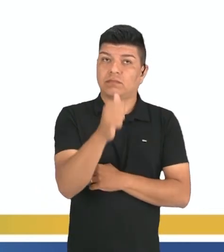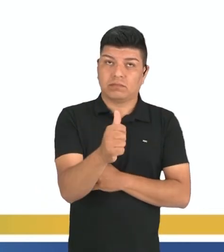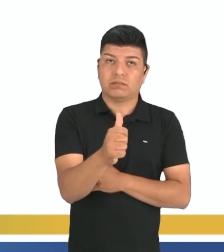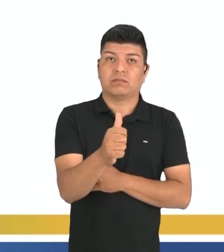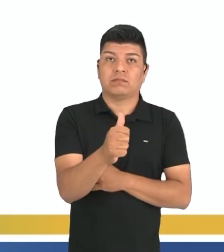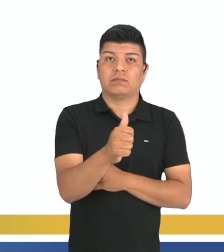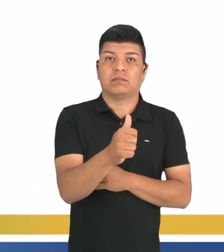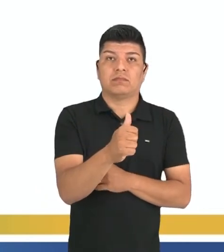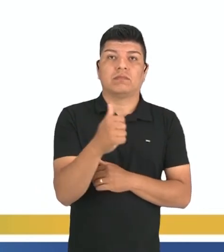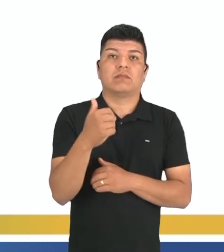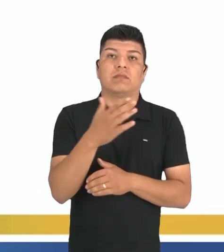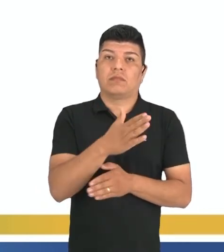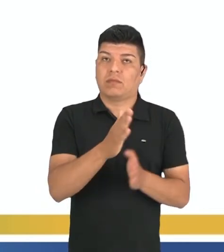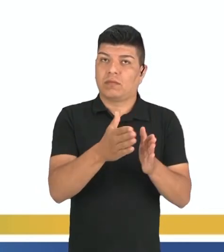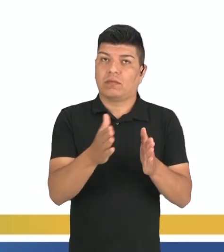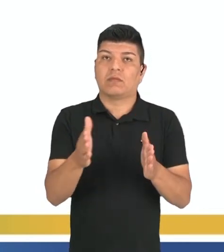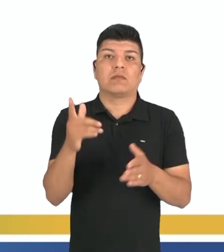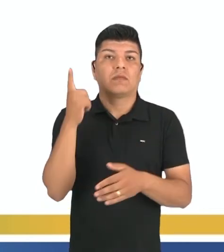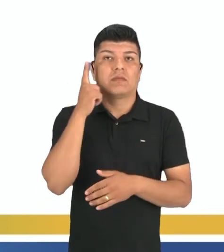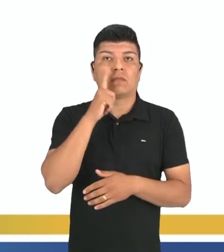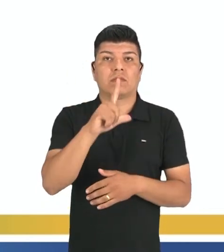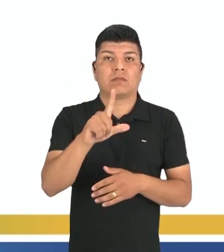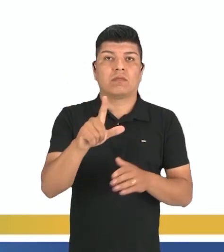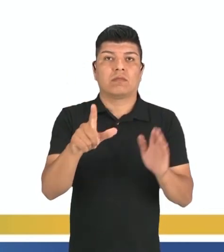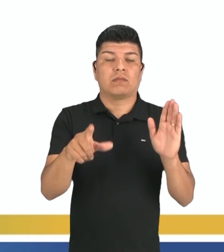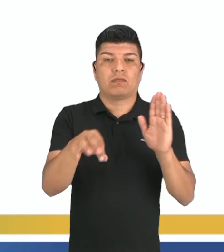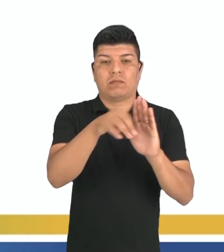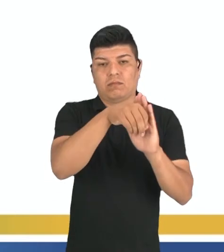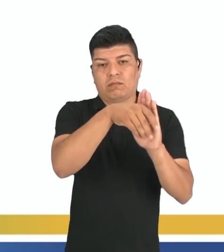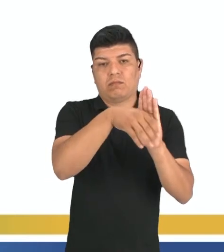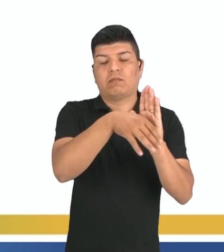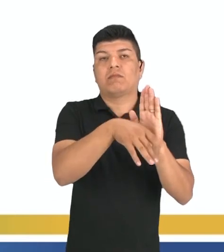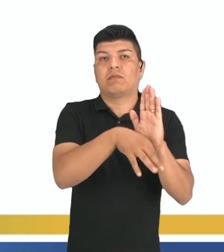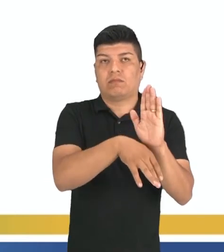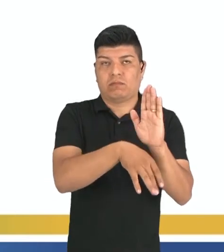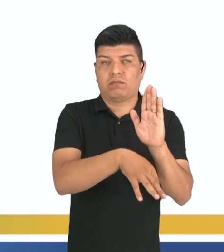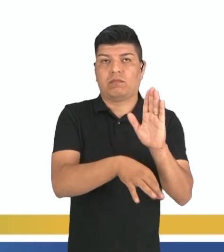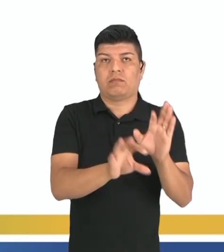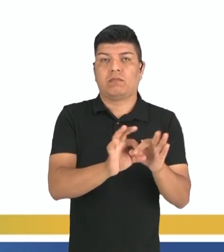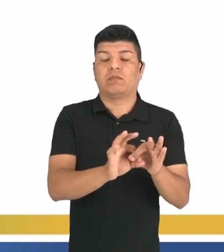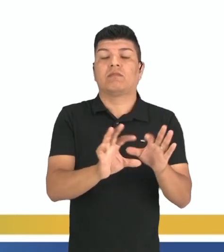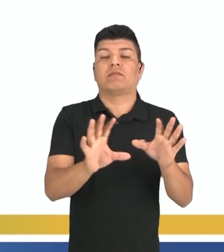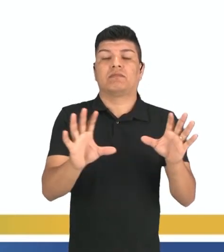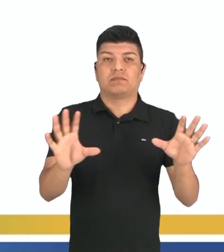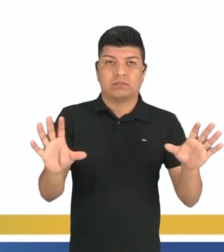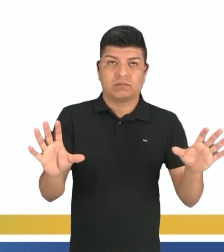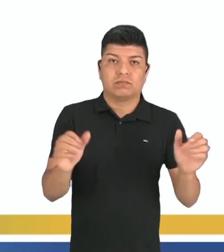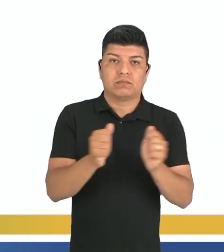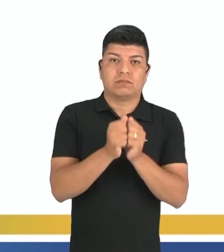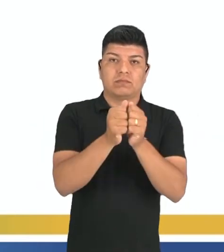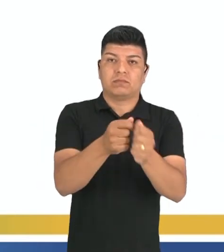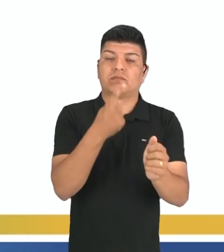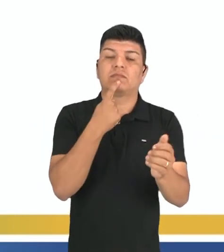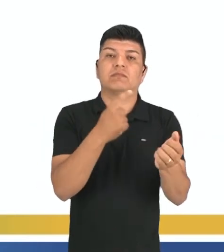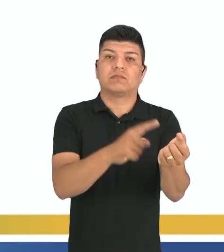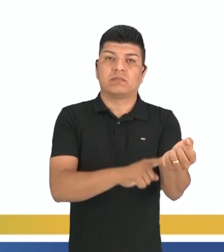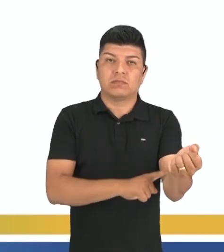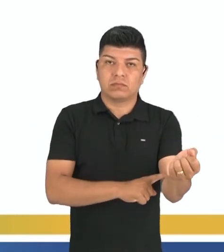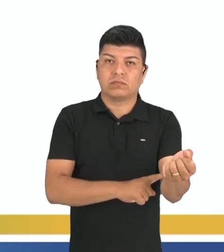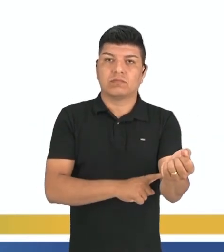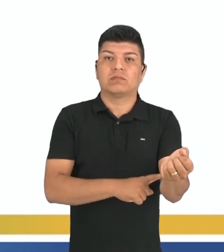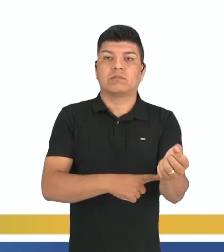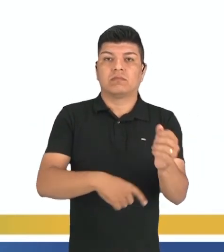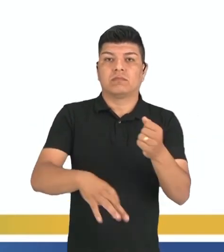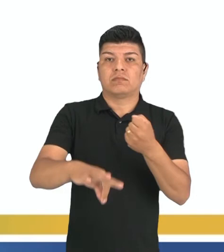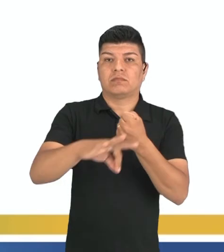é um processo em que ocorre o desprendimento do endométrio e sua eliminação junto ao sangue através da